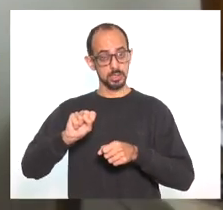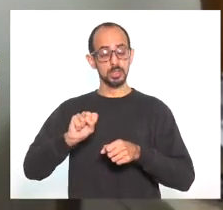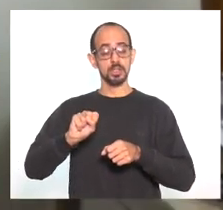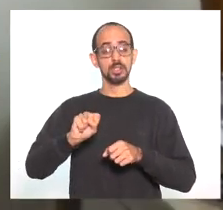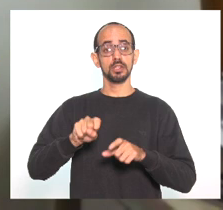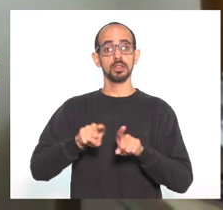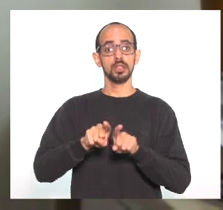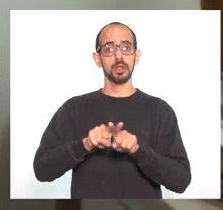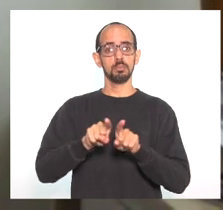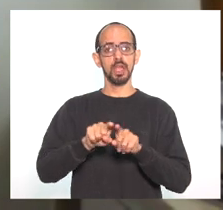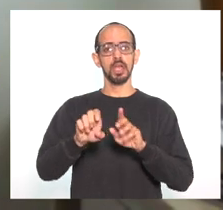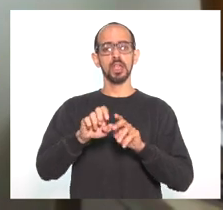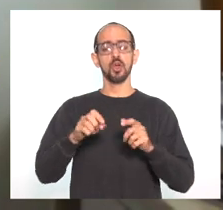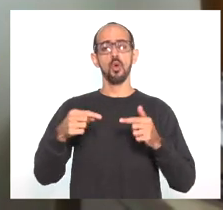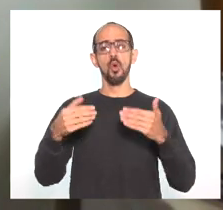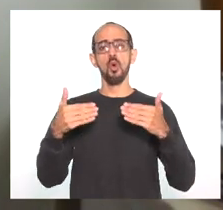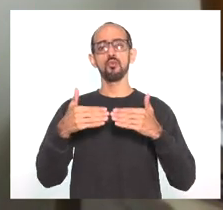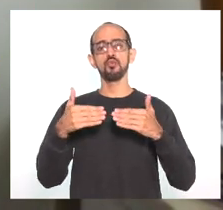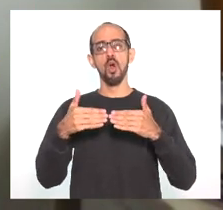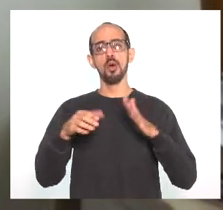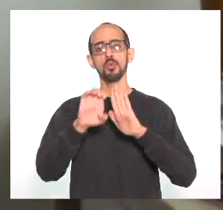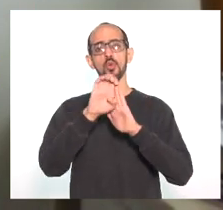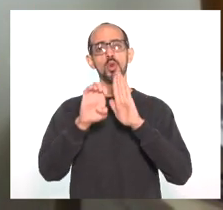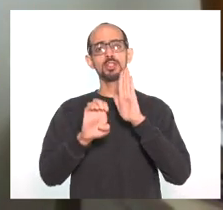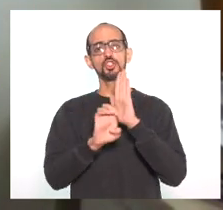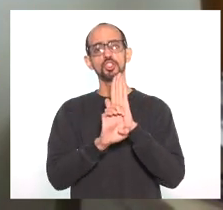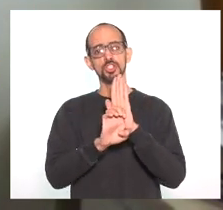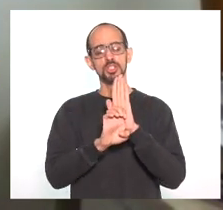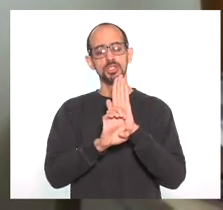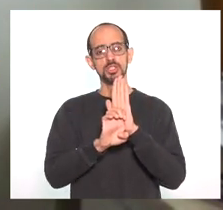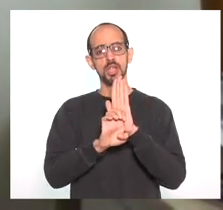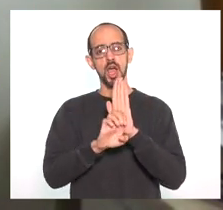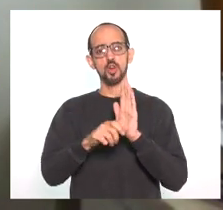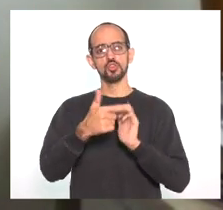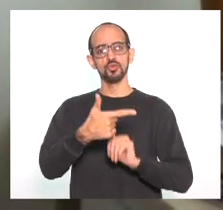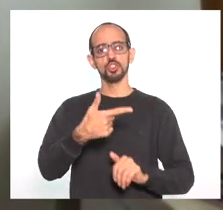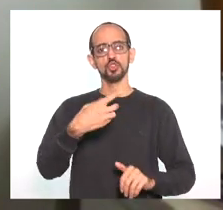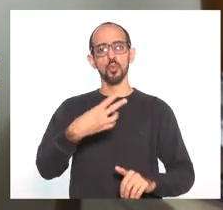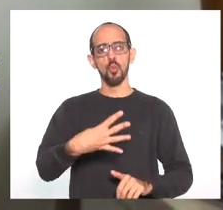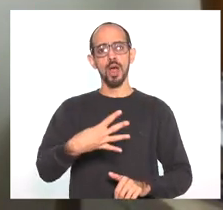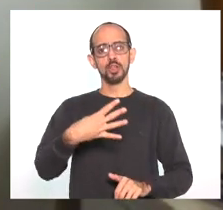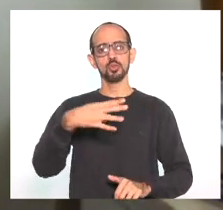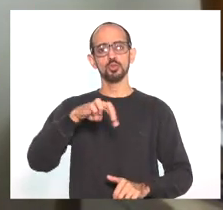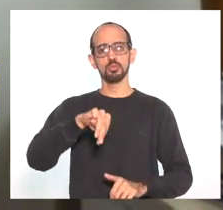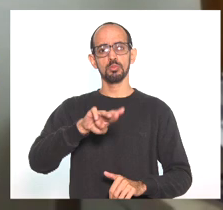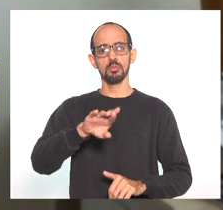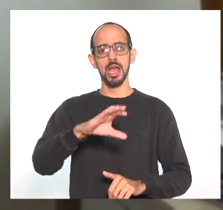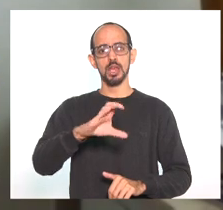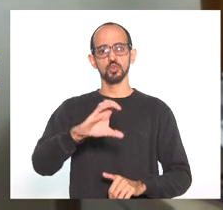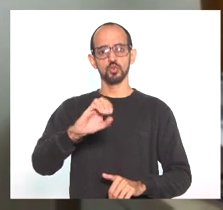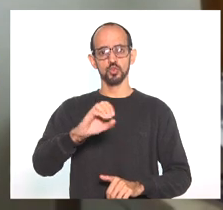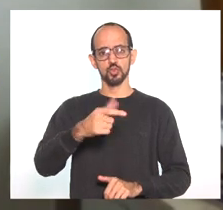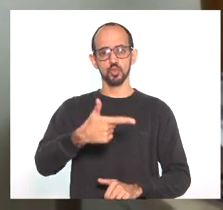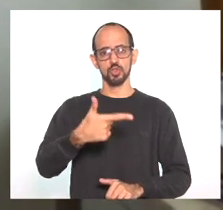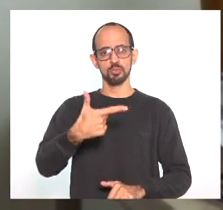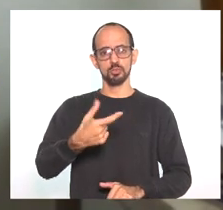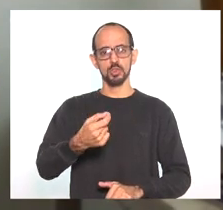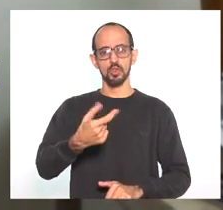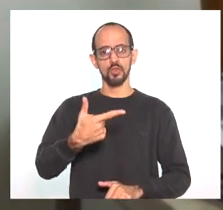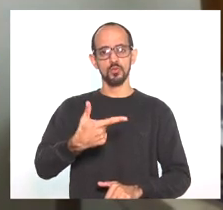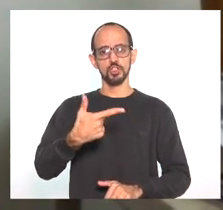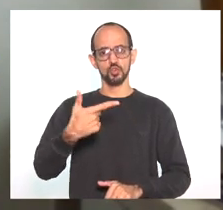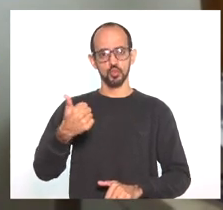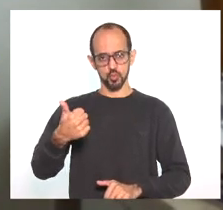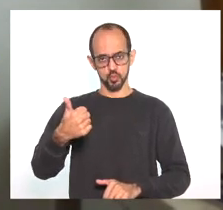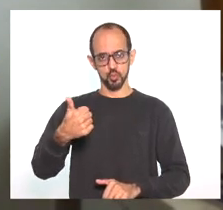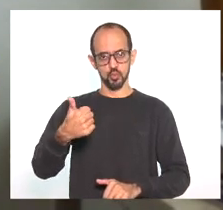de convocação publicado em 24 de março de 2021,